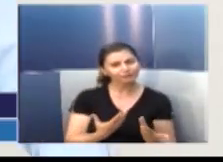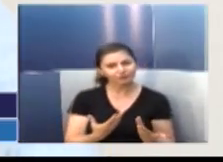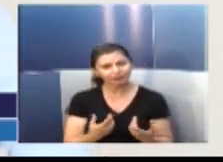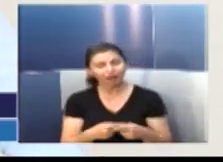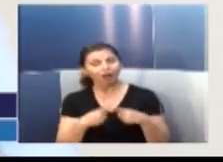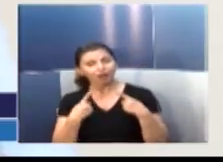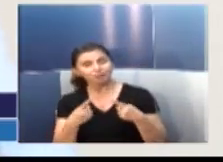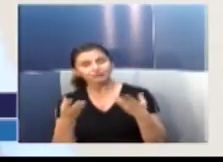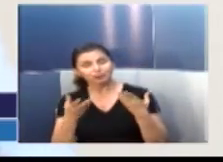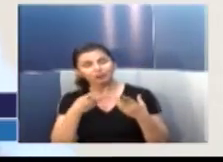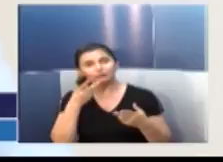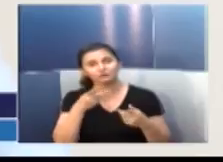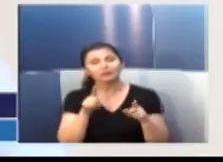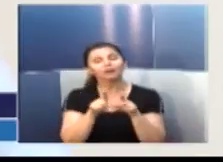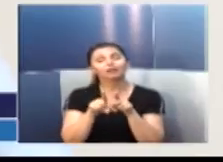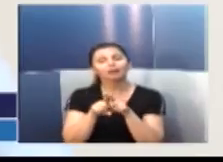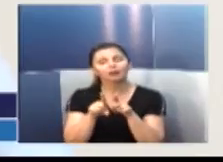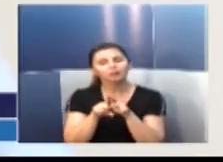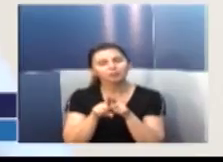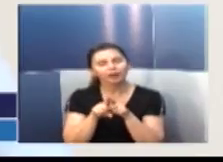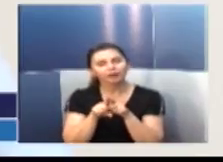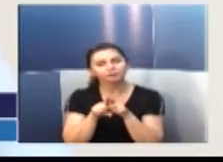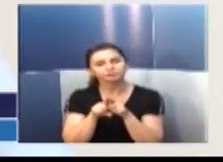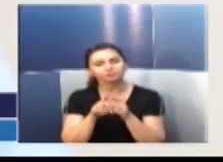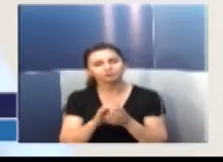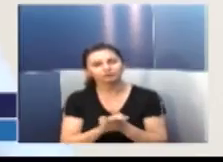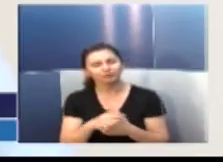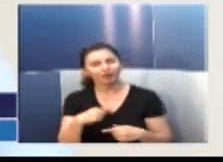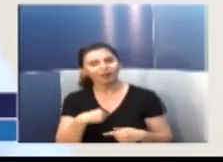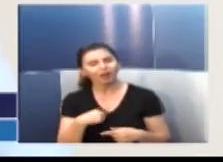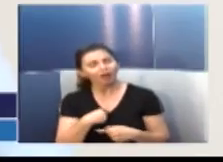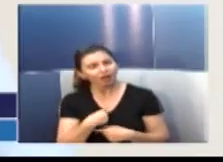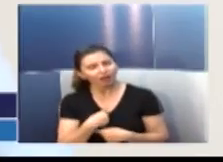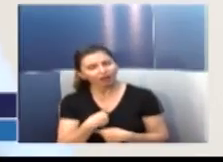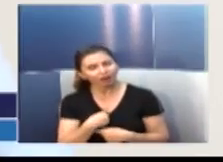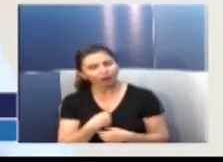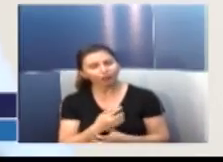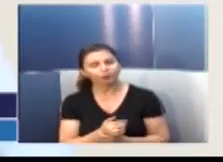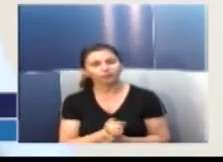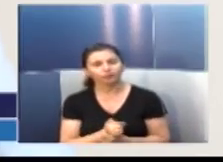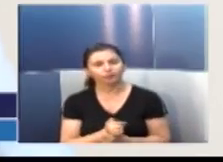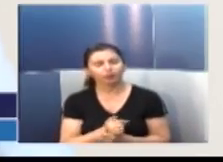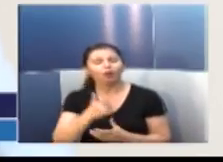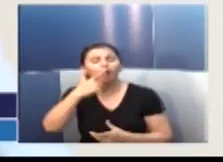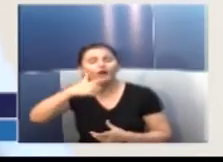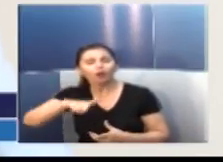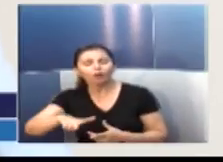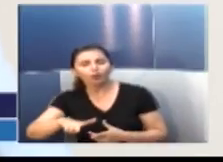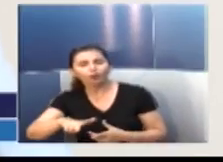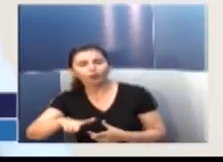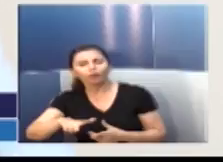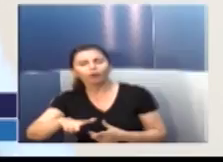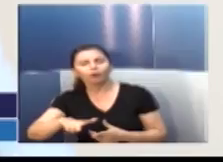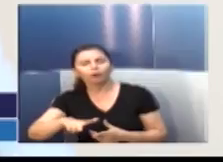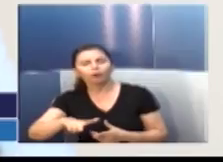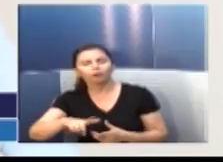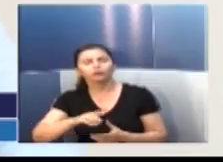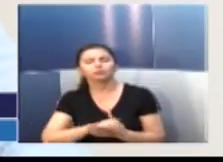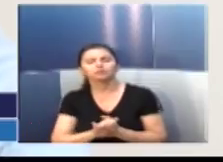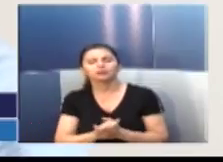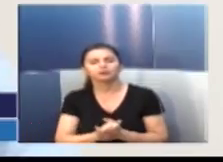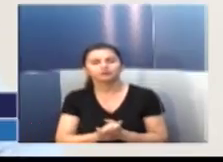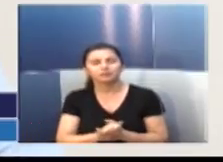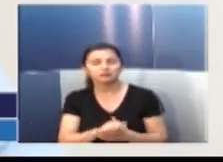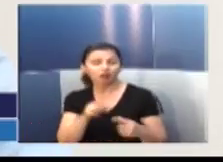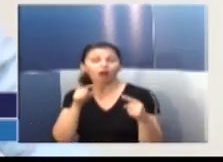dizer que eu não só faço, mais uma vez, voz na declaração que o vereador Rodrigo Braga